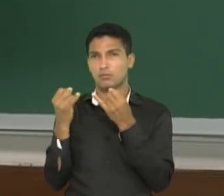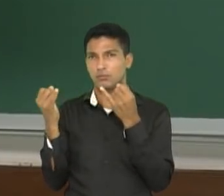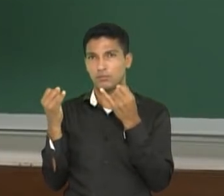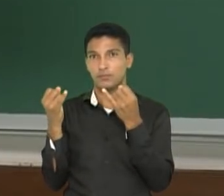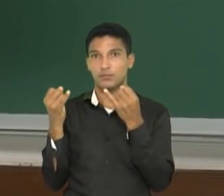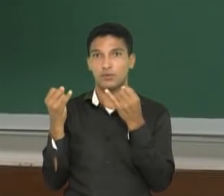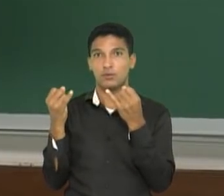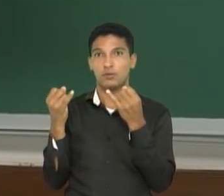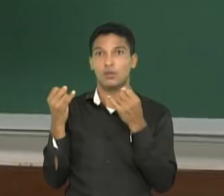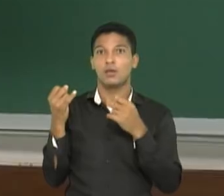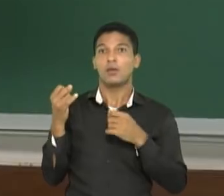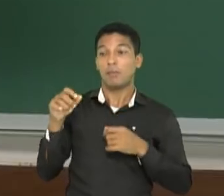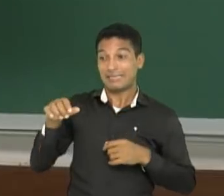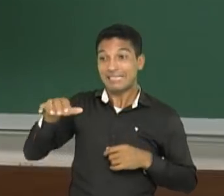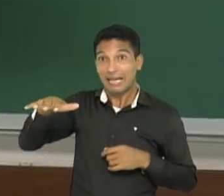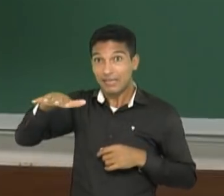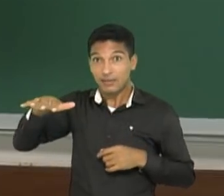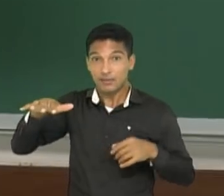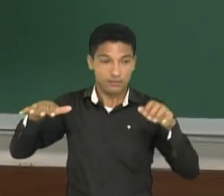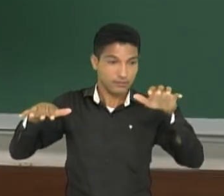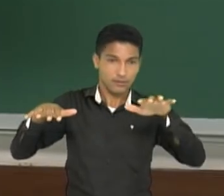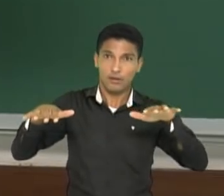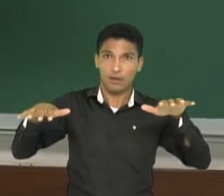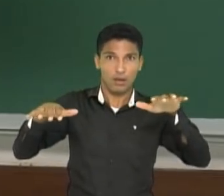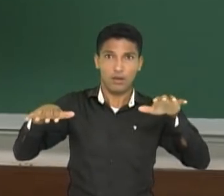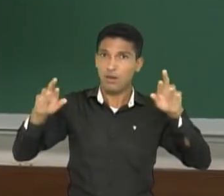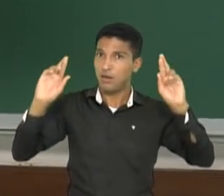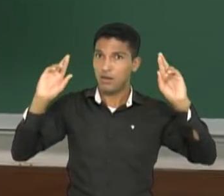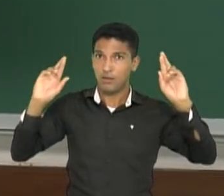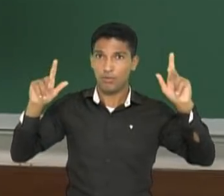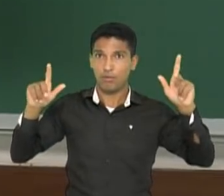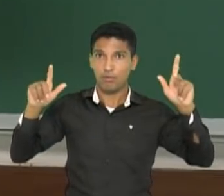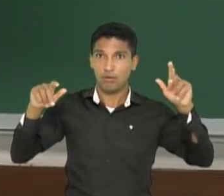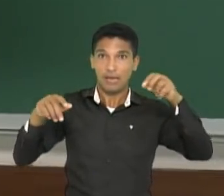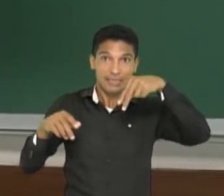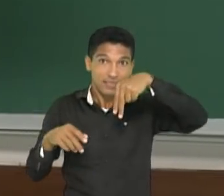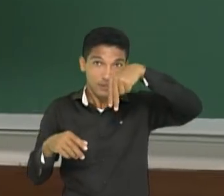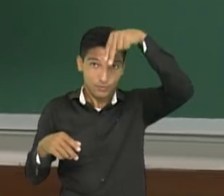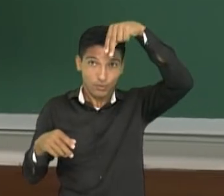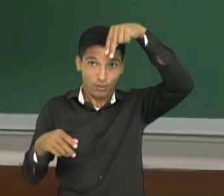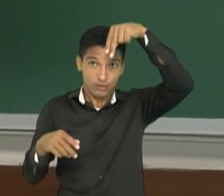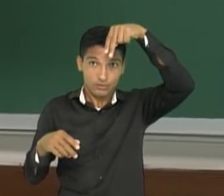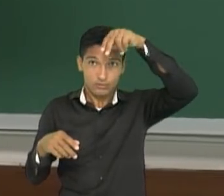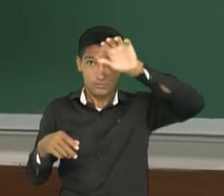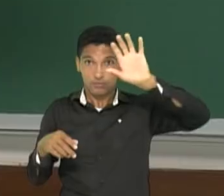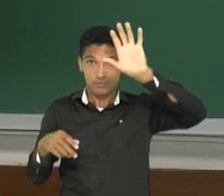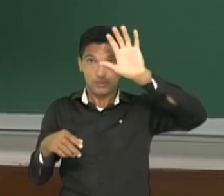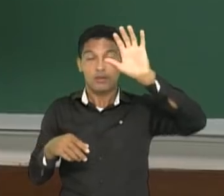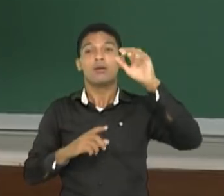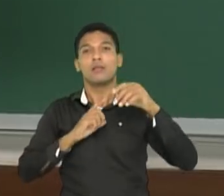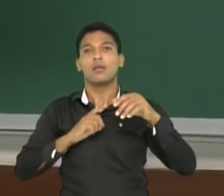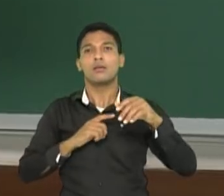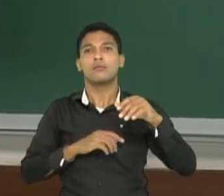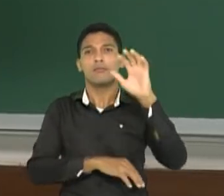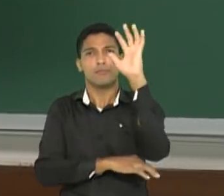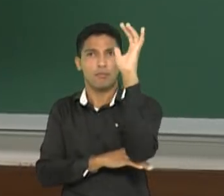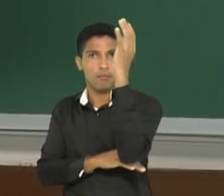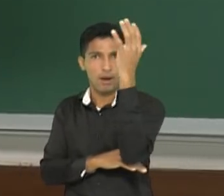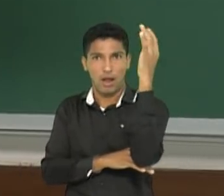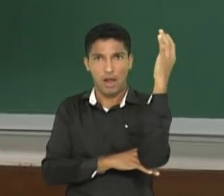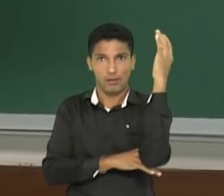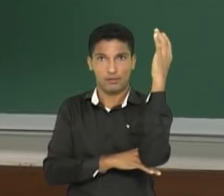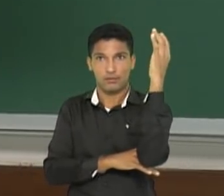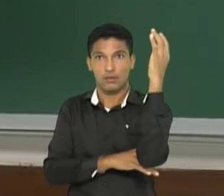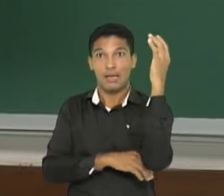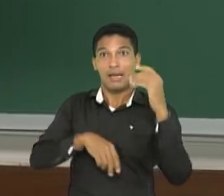áreas naturalmente bem diferentes. Floresta na região norte e uma região árida, semiárida, mais seca